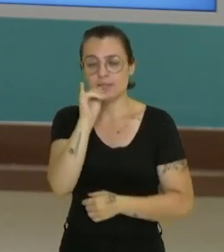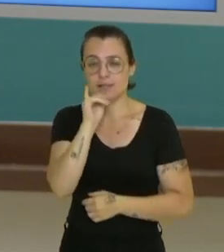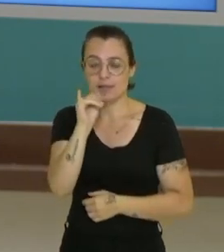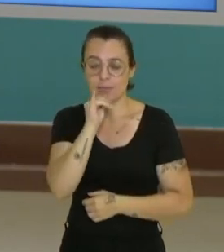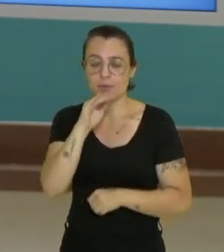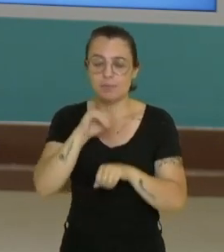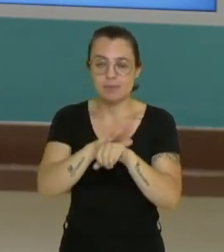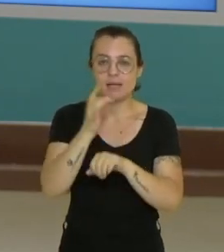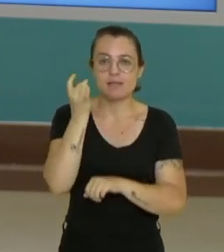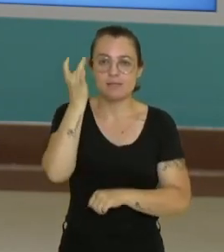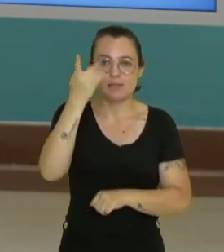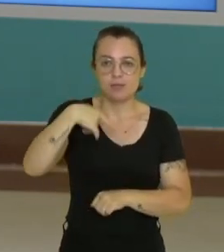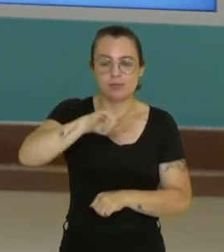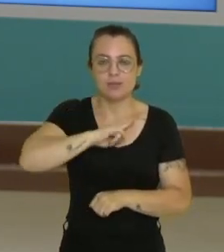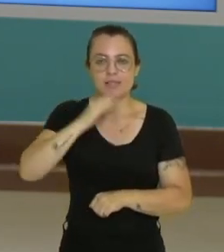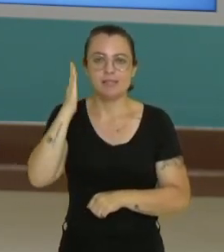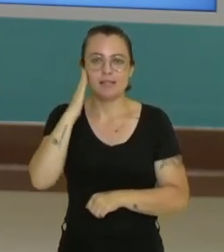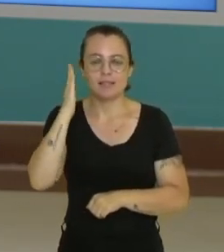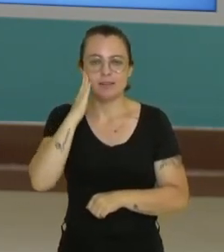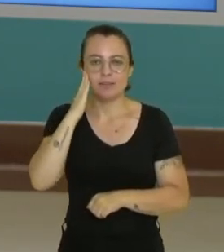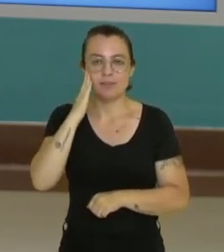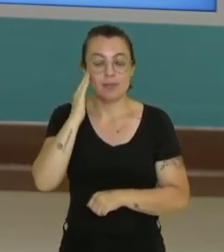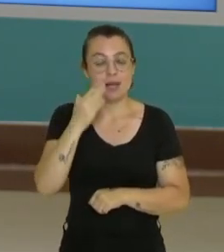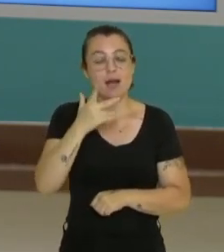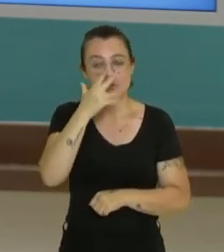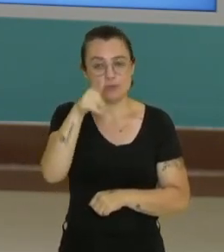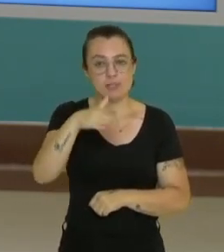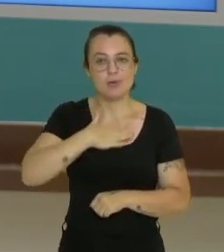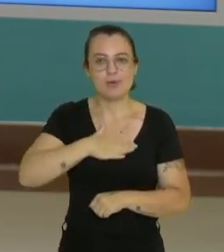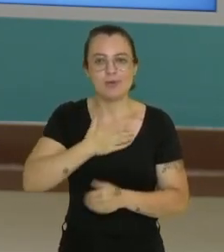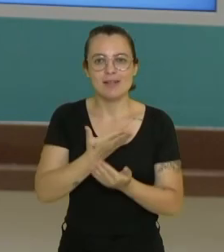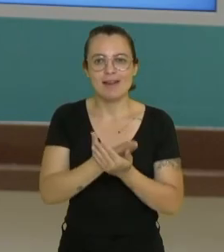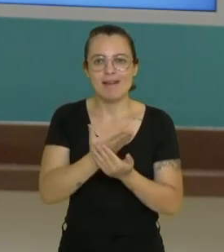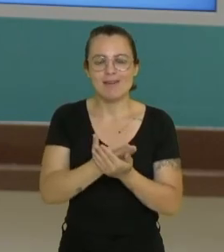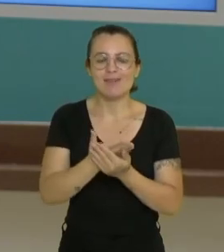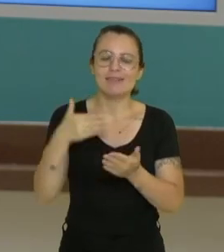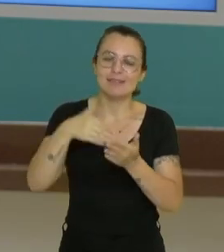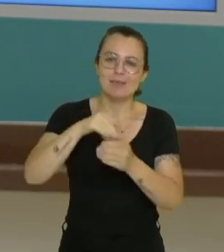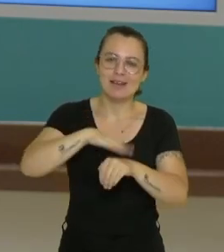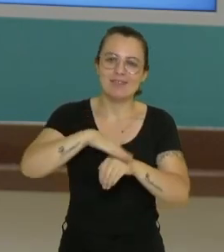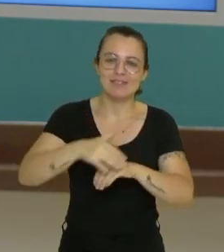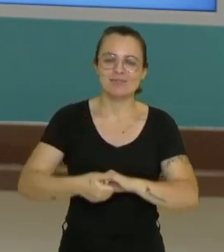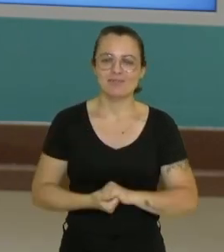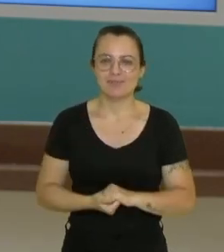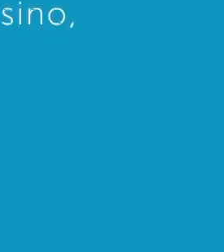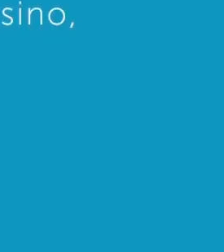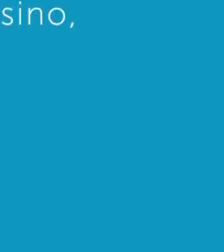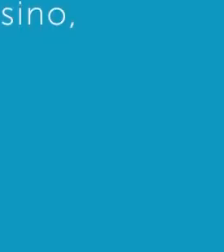simples a compreensão. Espero que vocês tenham gostado e até breve, pessoal.